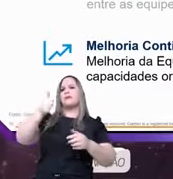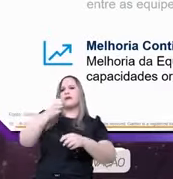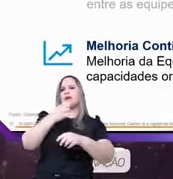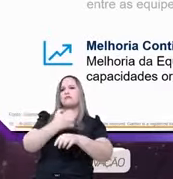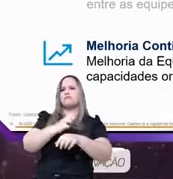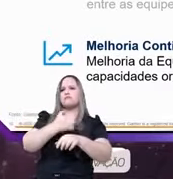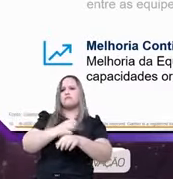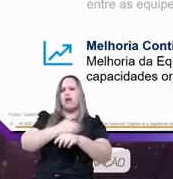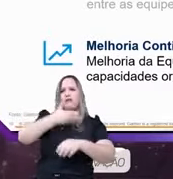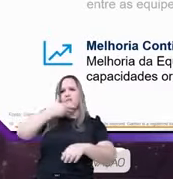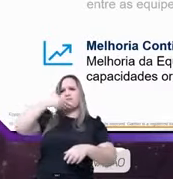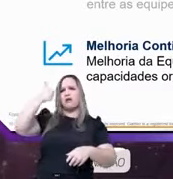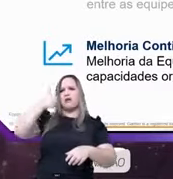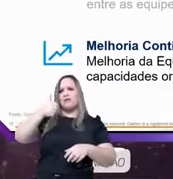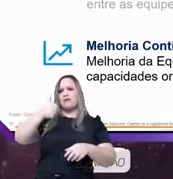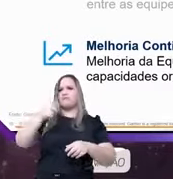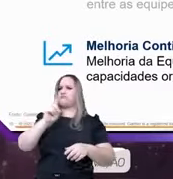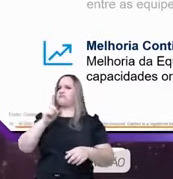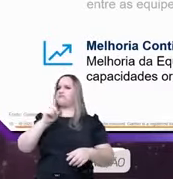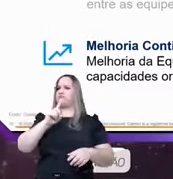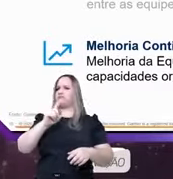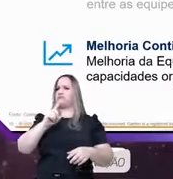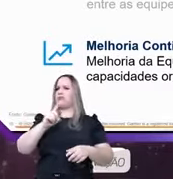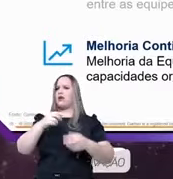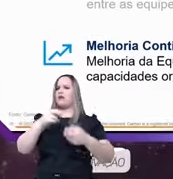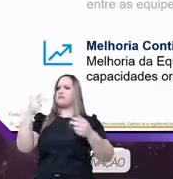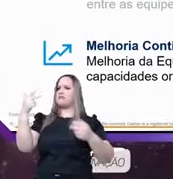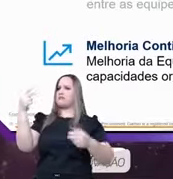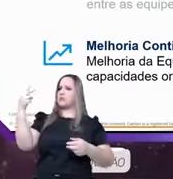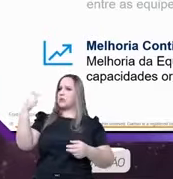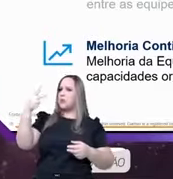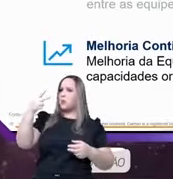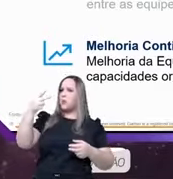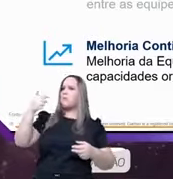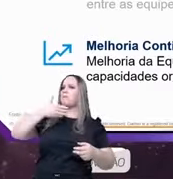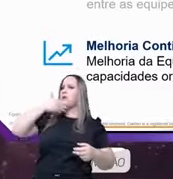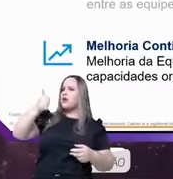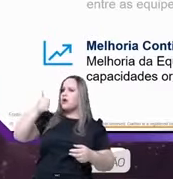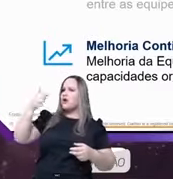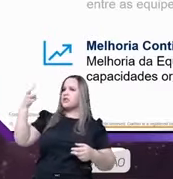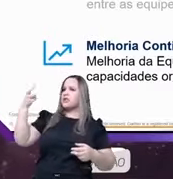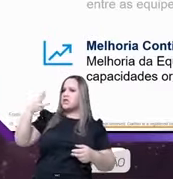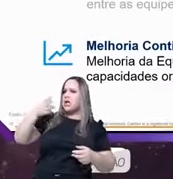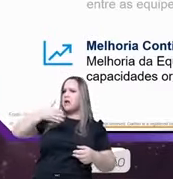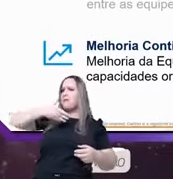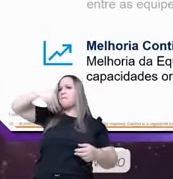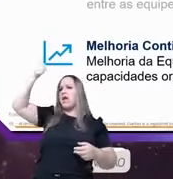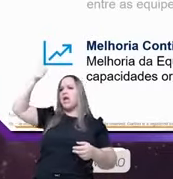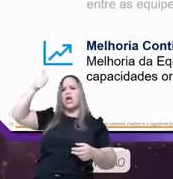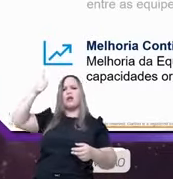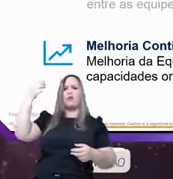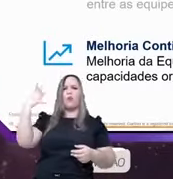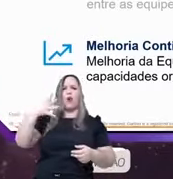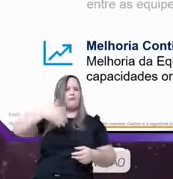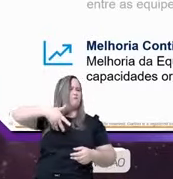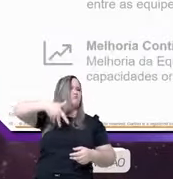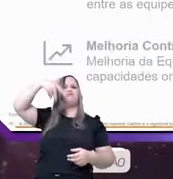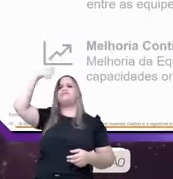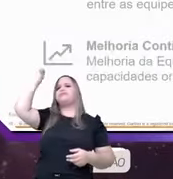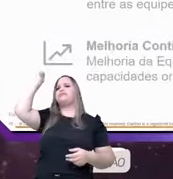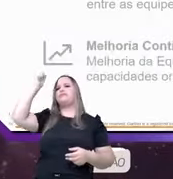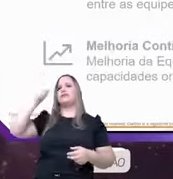no segundo, vai melhorar um pouco. No terceiro, também vai melhorar. No quarto, vai melhorar. E assim por diante. A equipe melhora, a organização